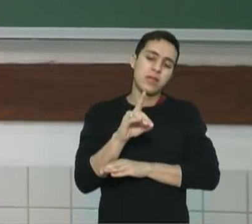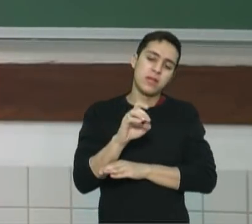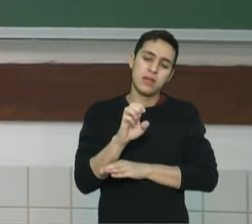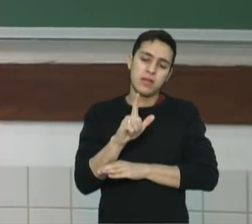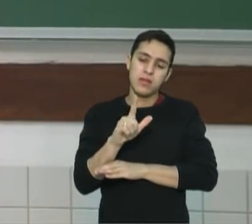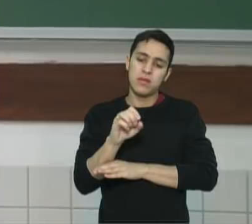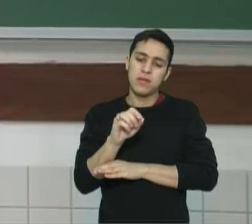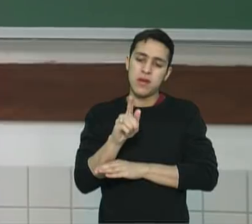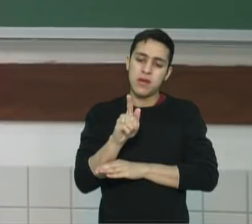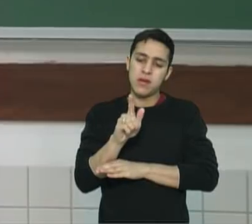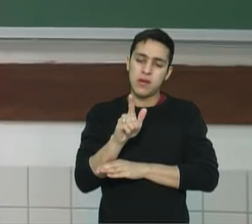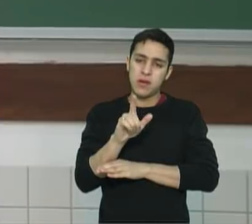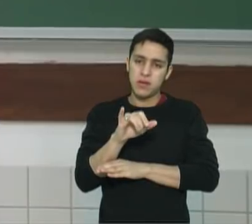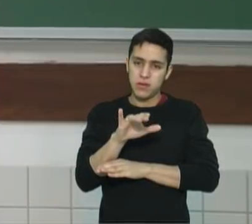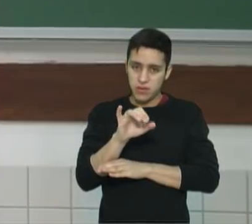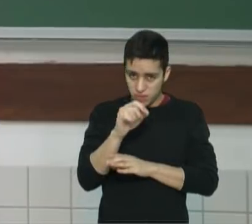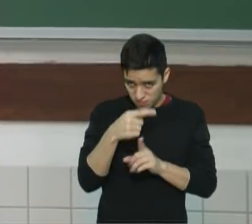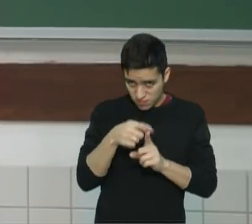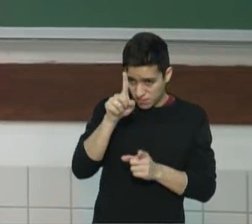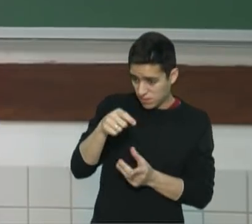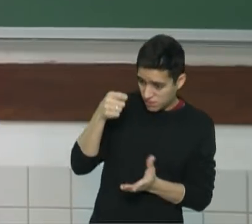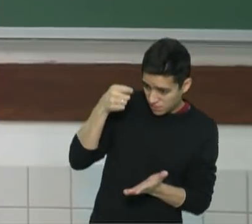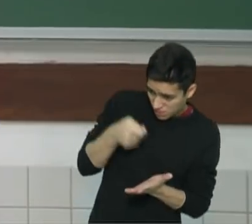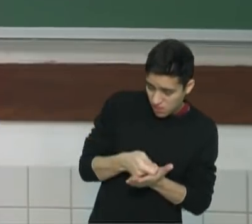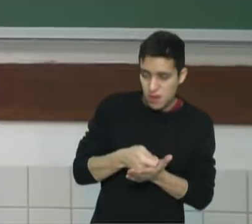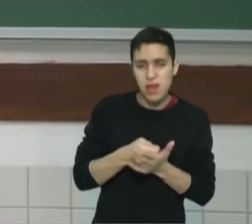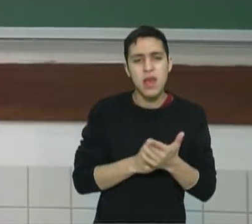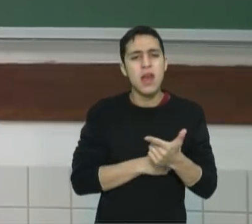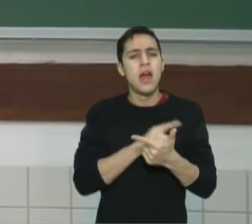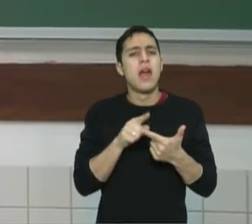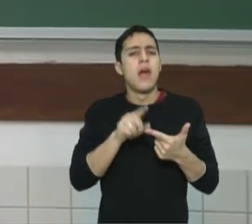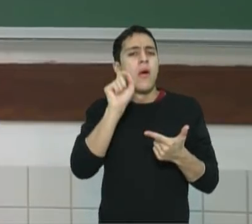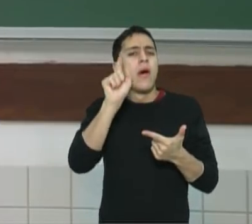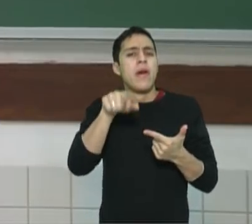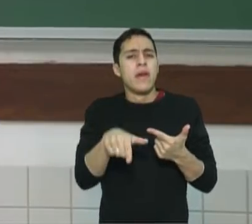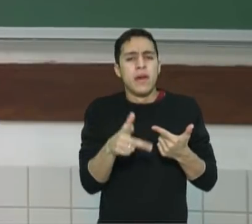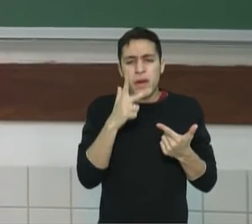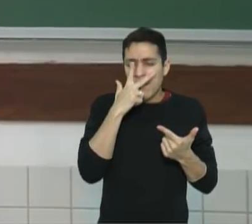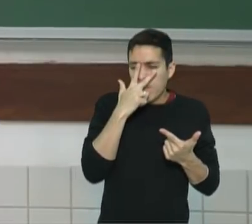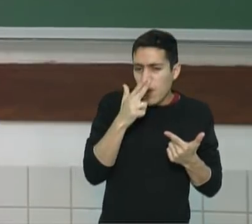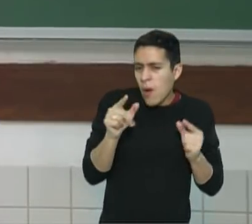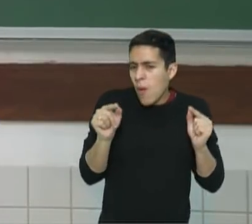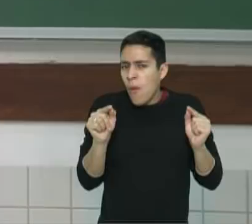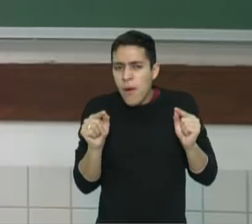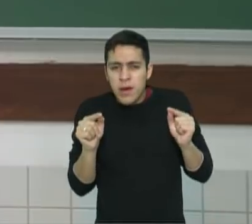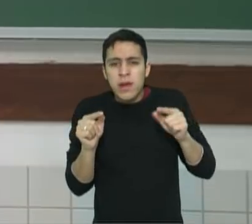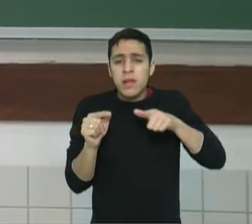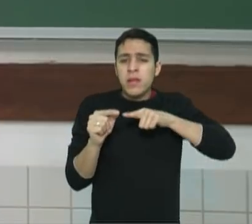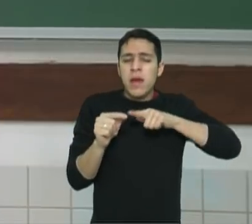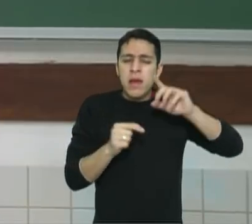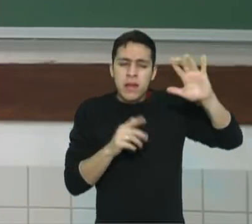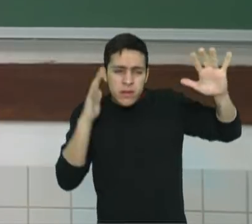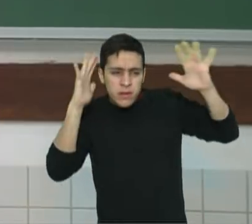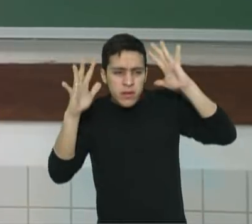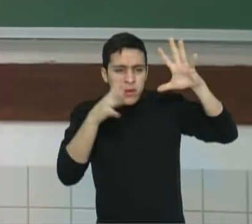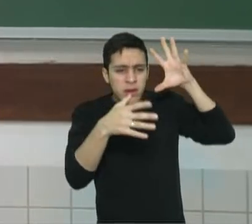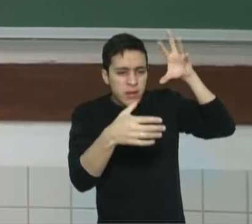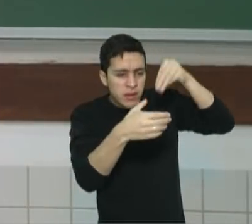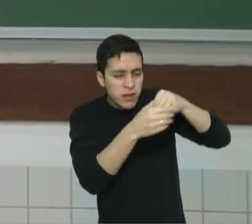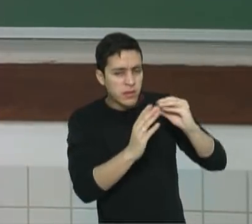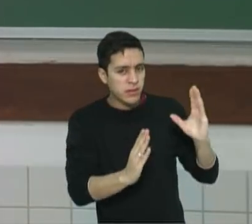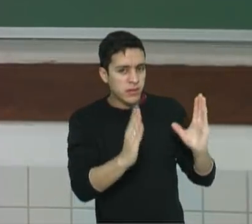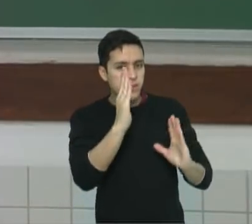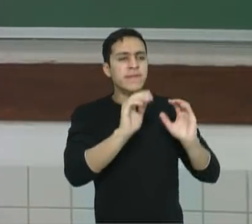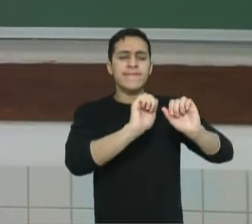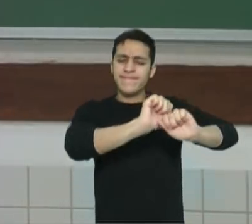uma imposição, uma colocação e uma absorção de ideias. E isso fica claro durante